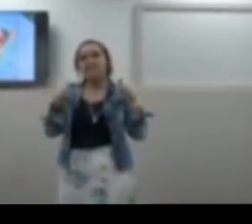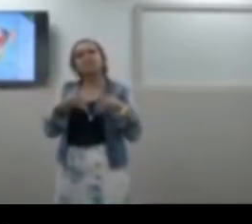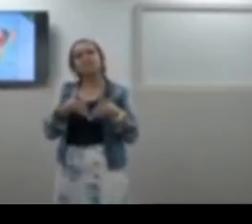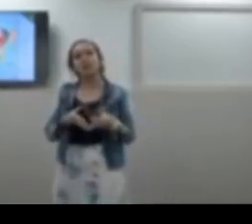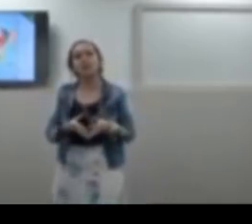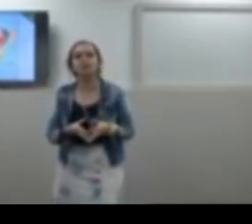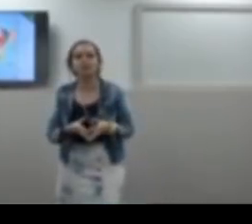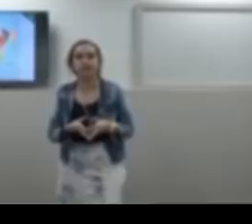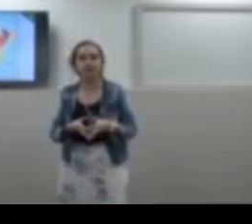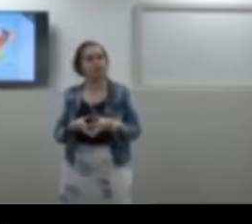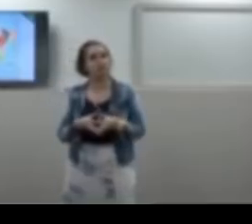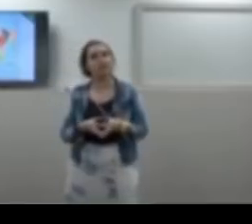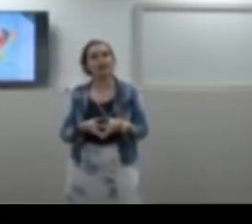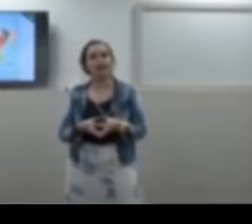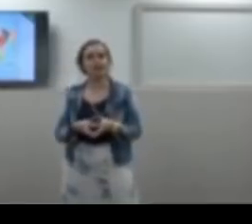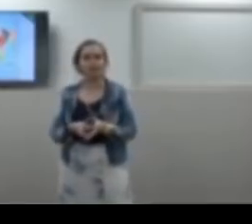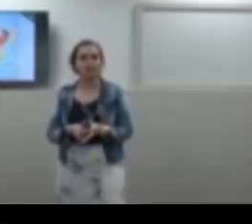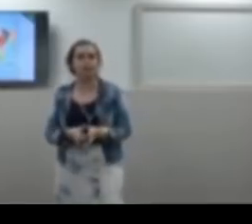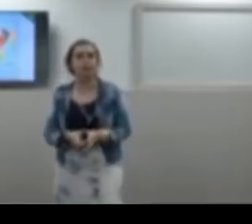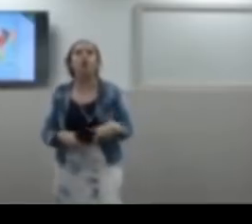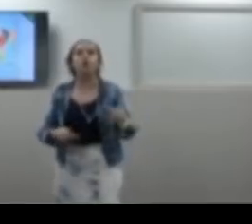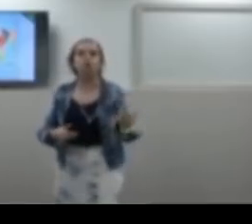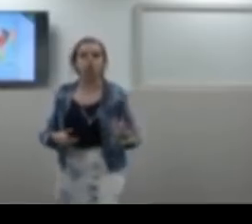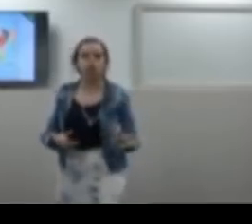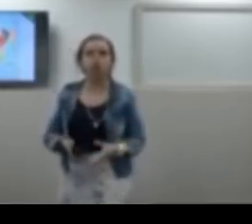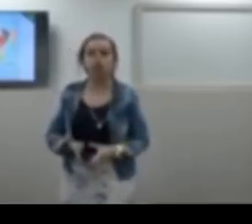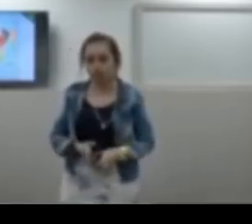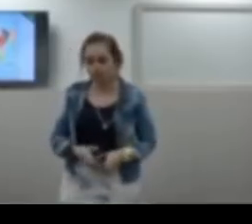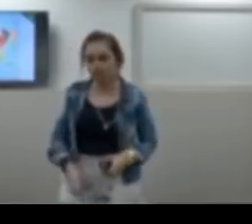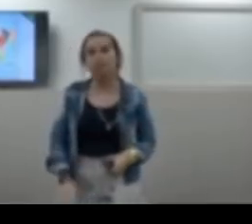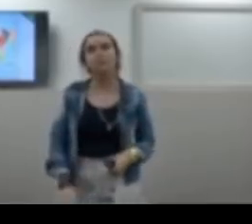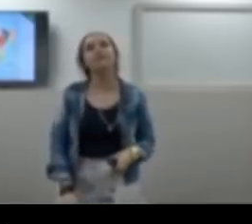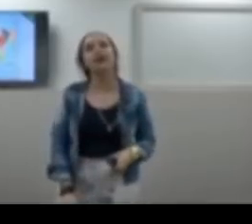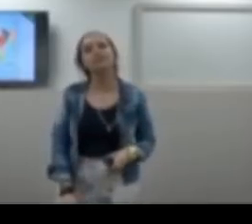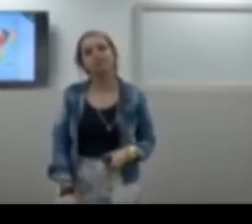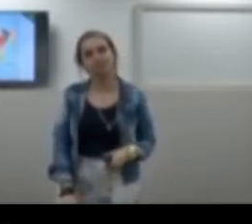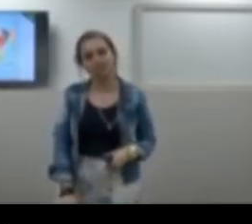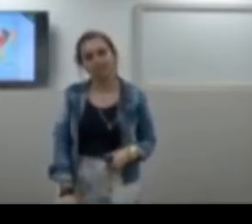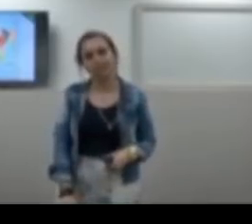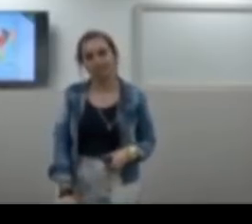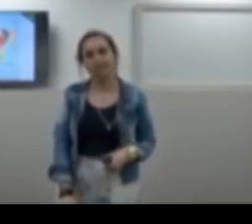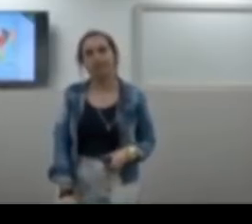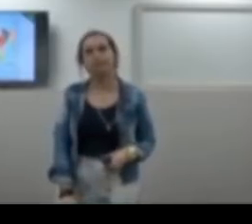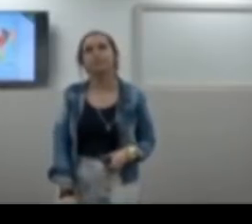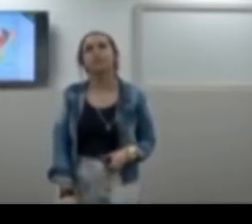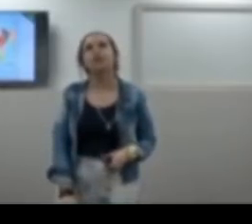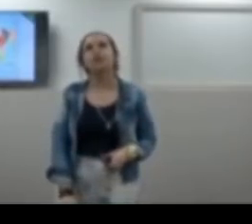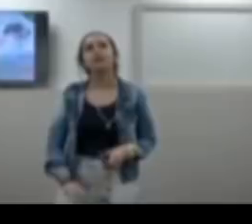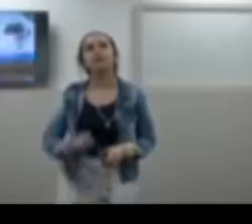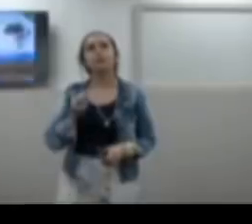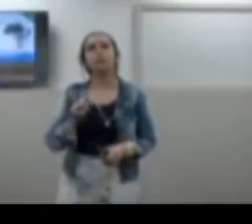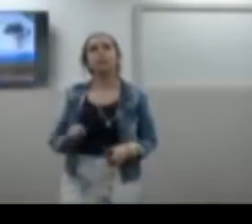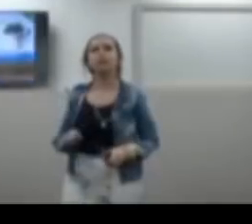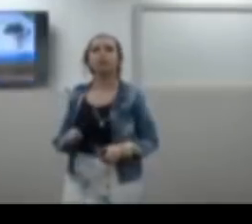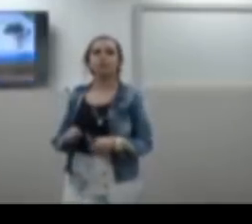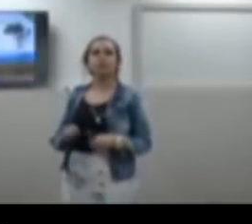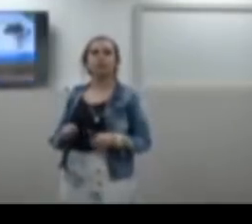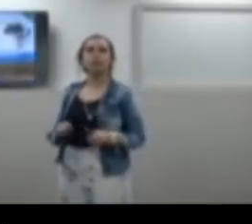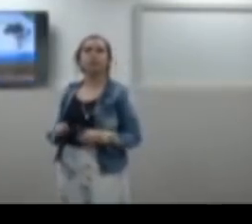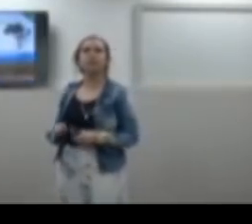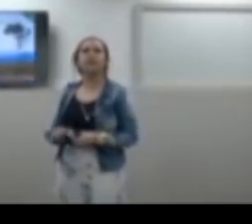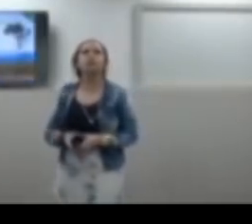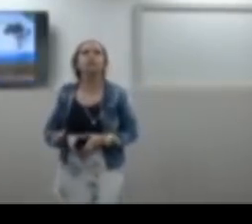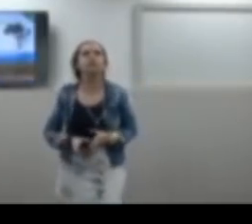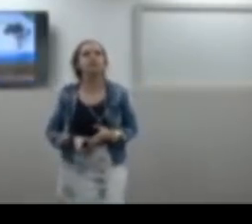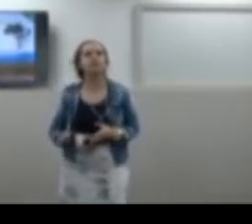próxima aí que eles se encostam de verdade, não tem área de transição. Todos os outros têm uma faixa de transição entre eles. Então vamos para o primeiro